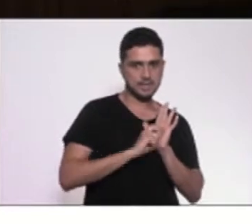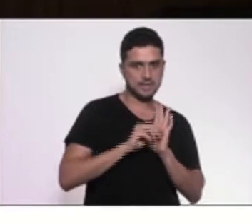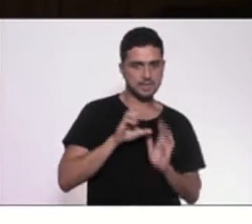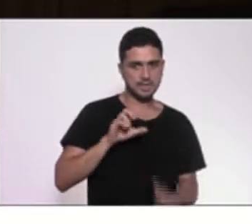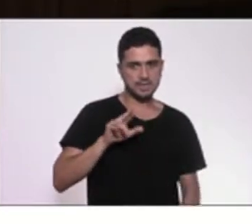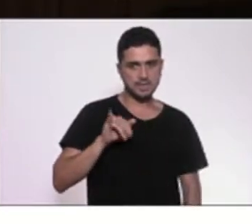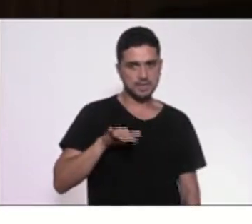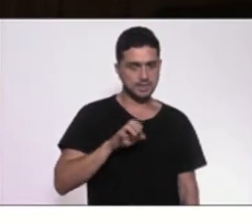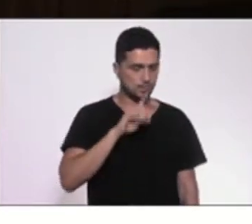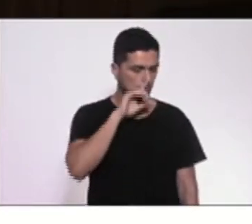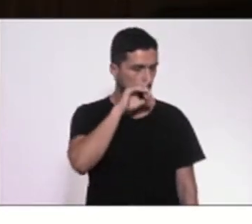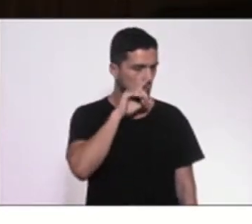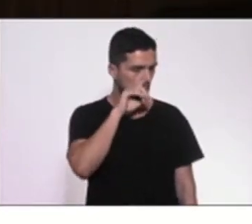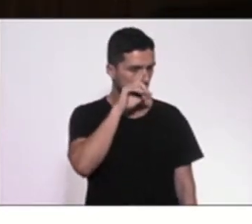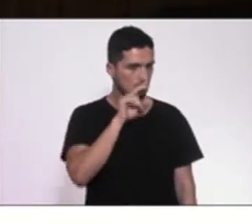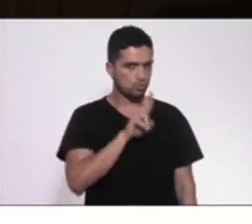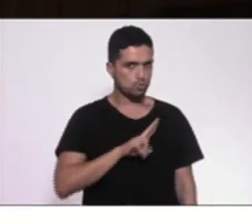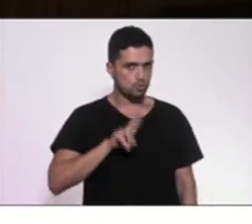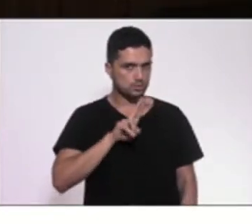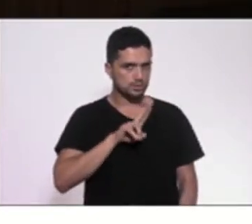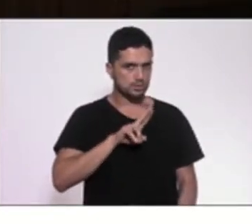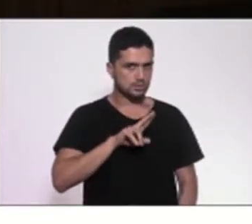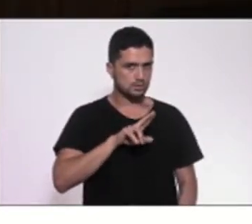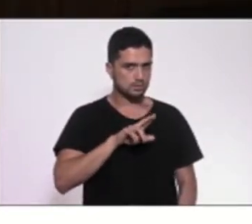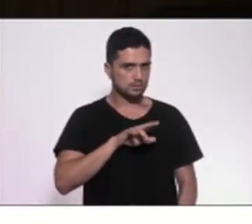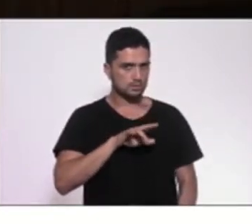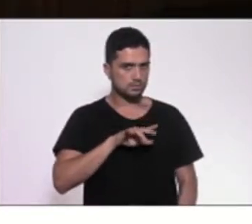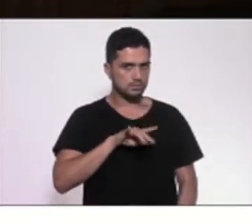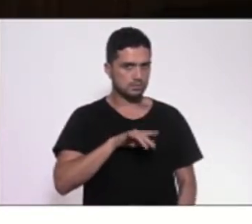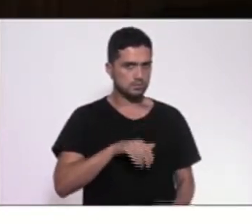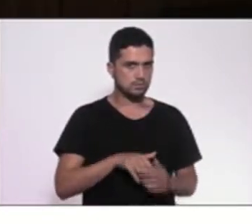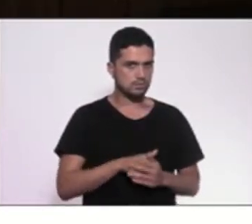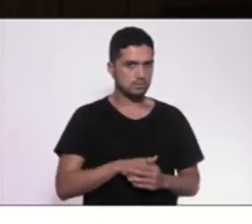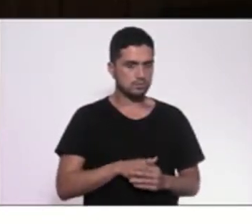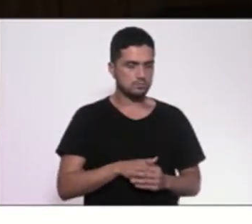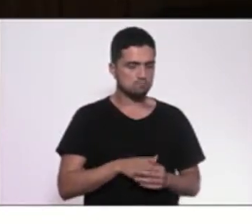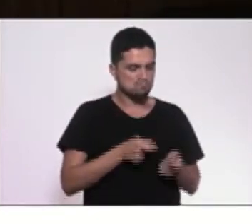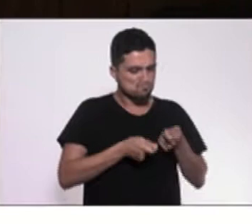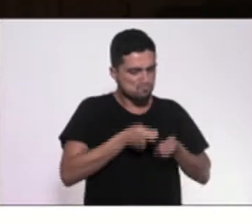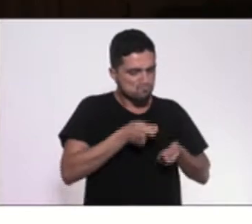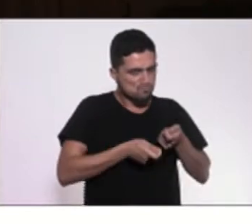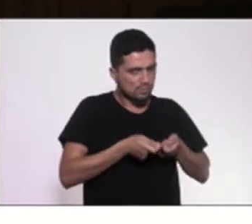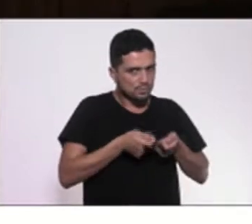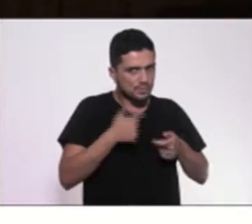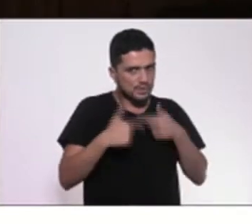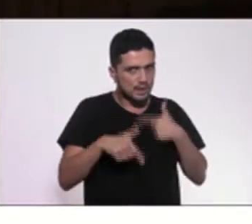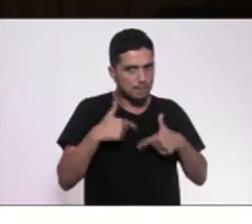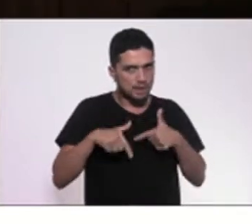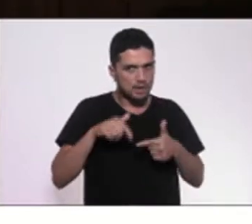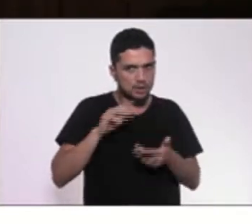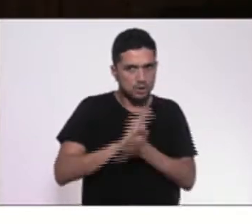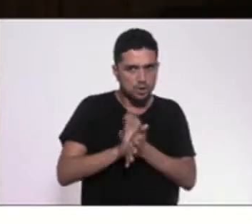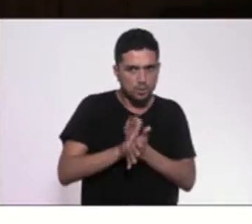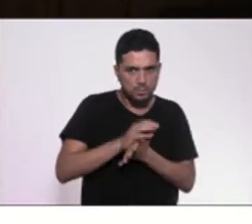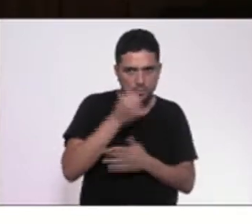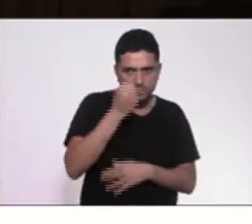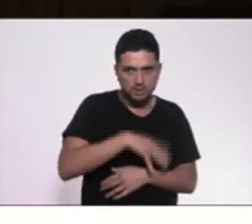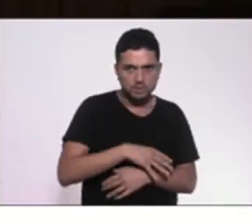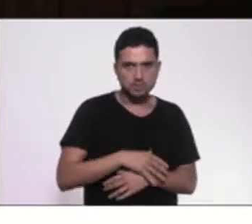para fazer esse trabalho de opressão à